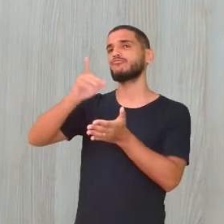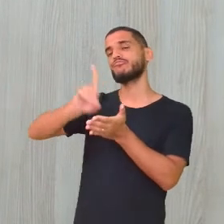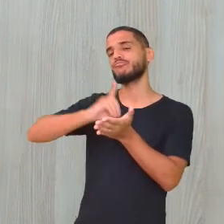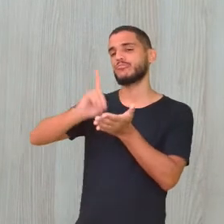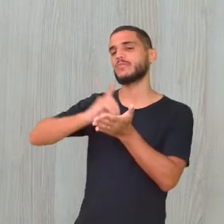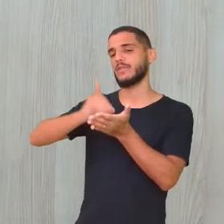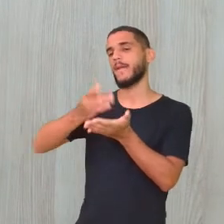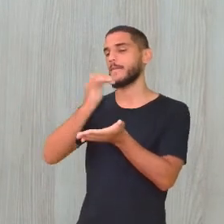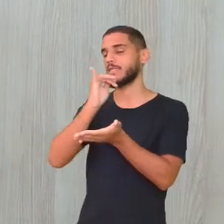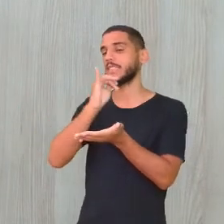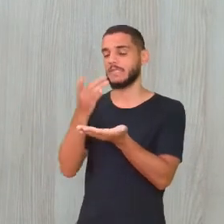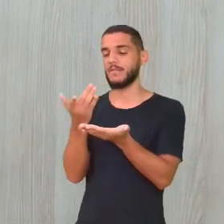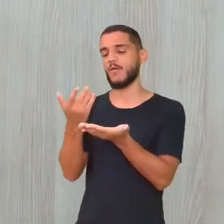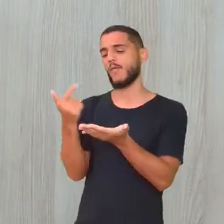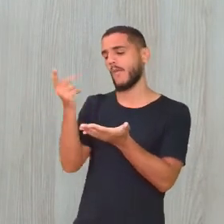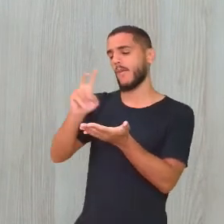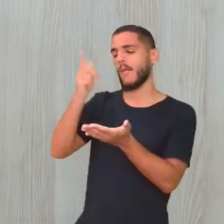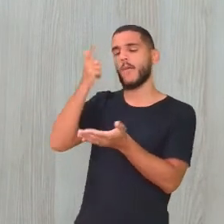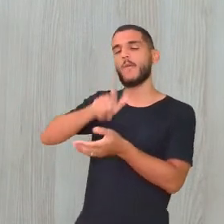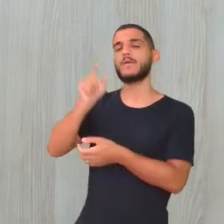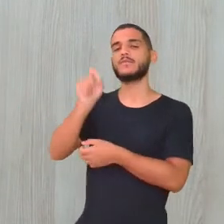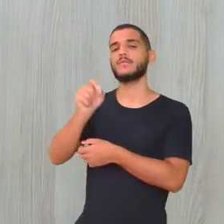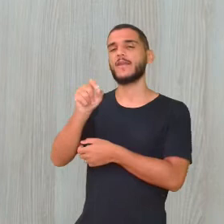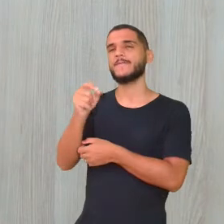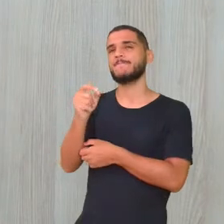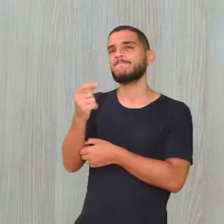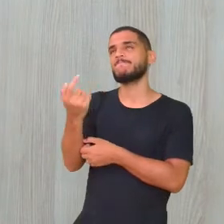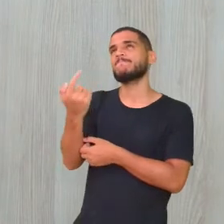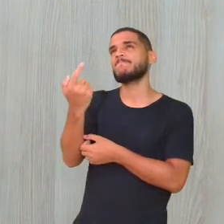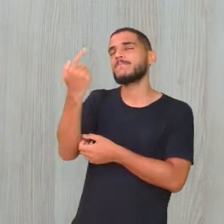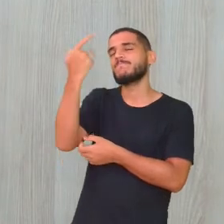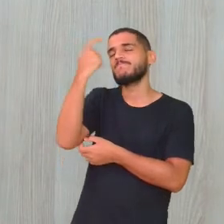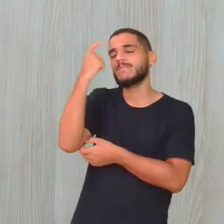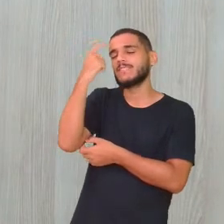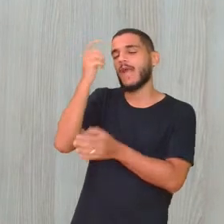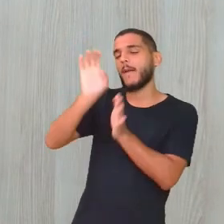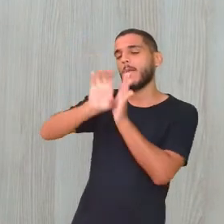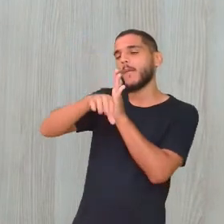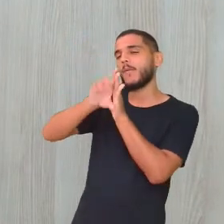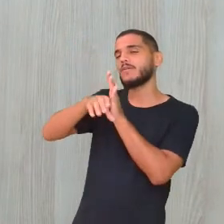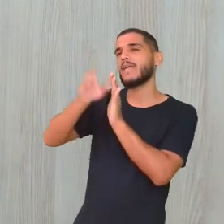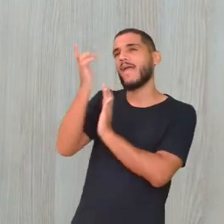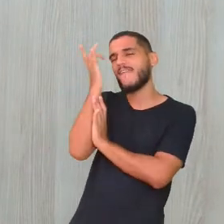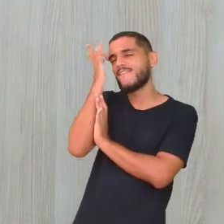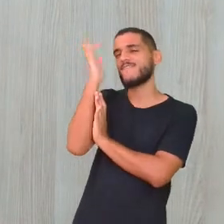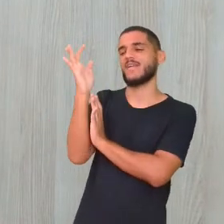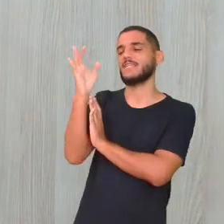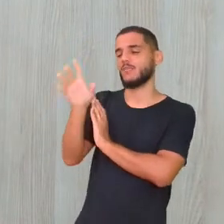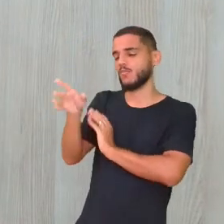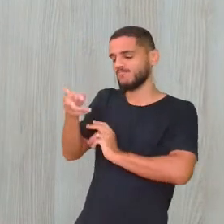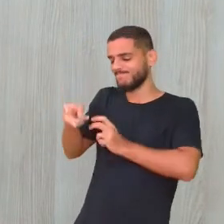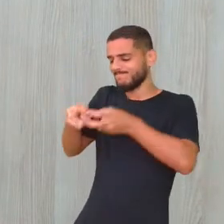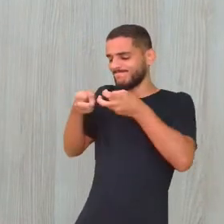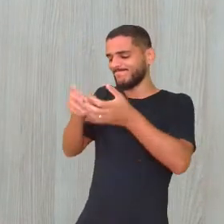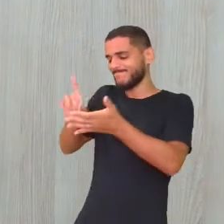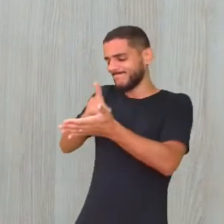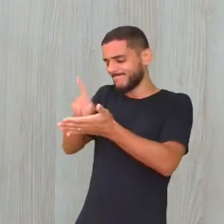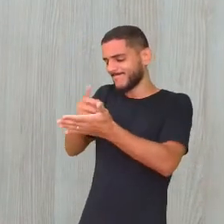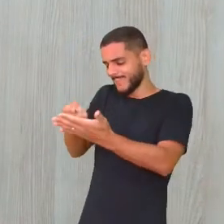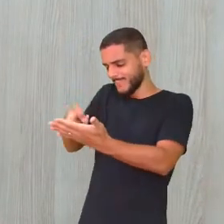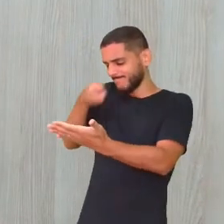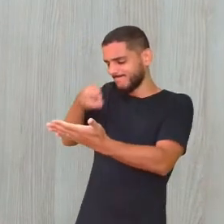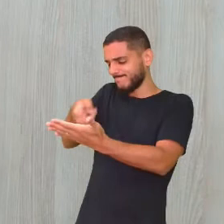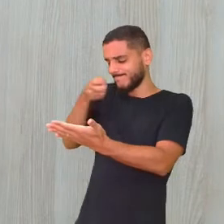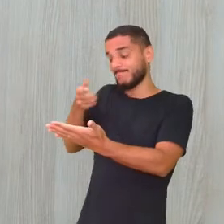dicionário, a gente já começa a introjetar o conceito, e aí vai ficando mais fácil, né? Com Quando a certeza. gente entende o que as palavras